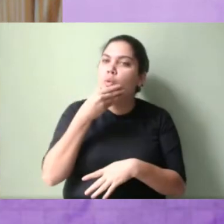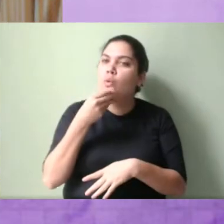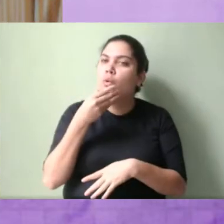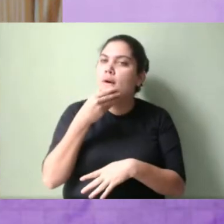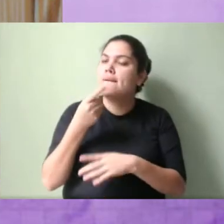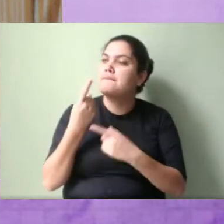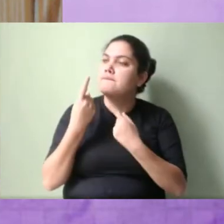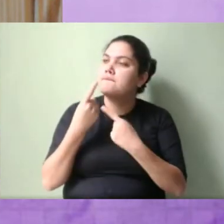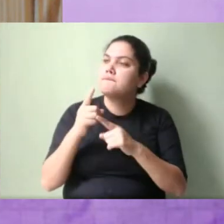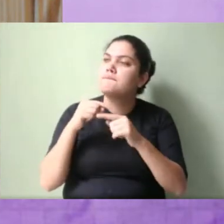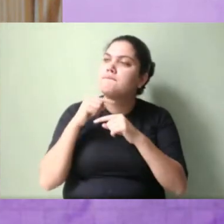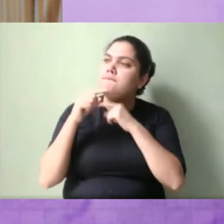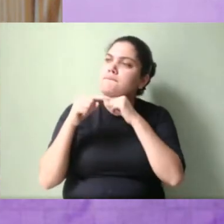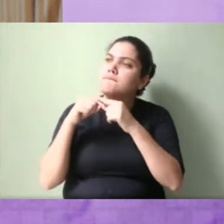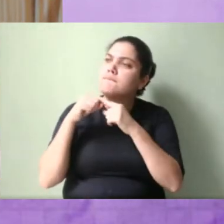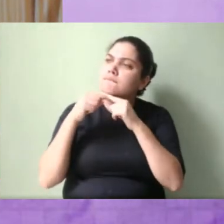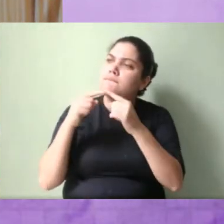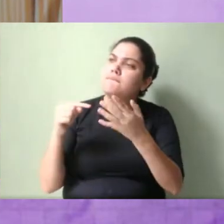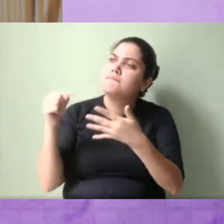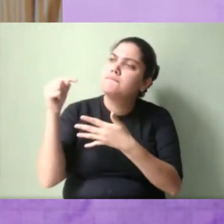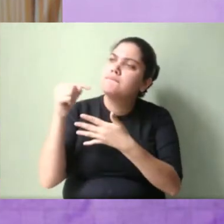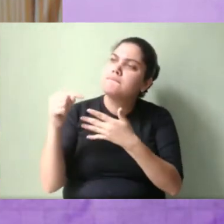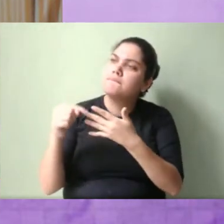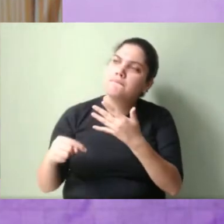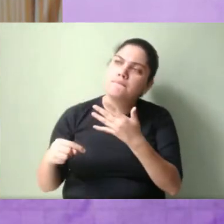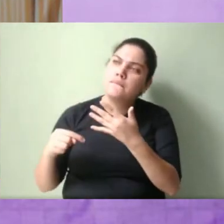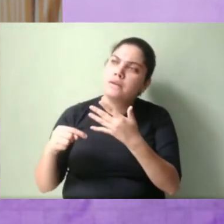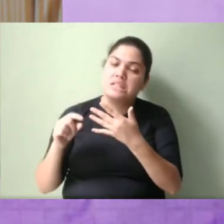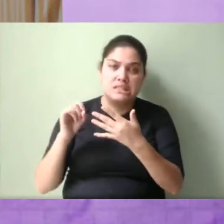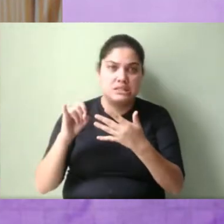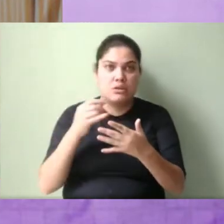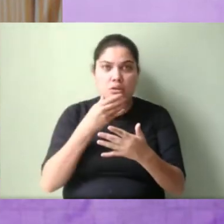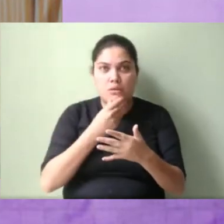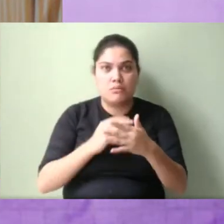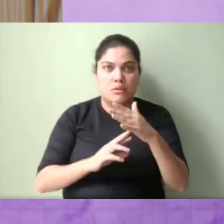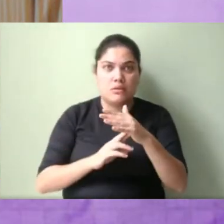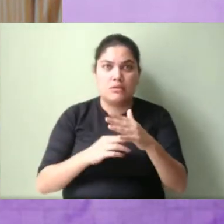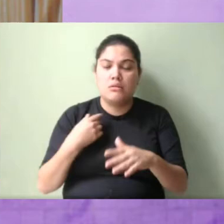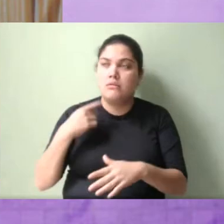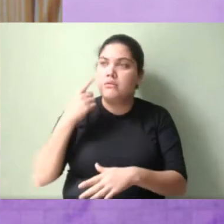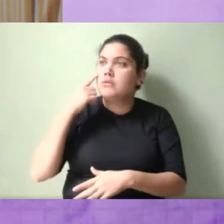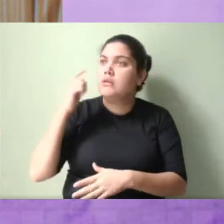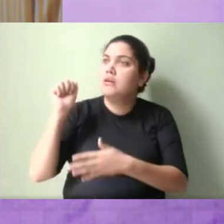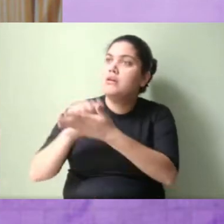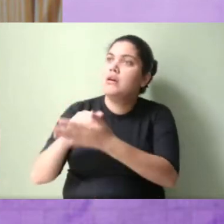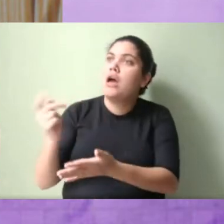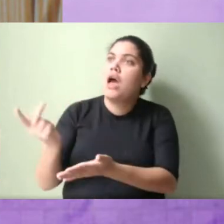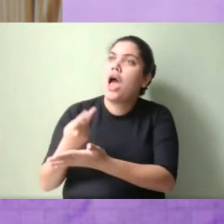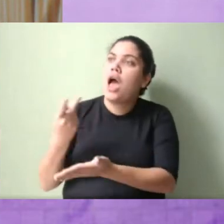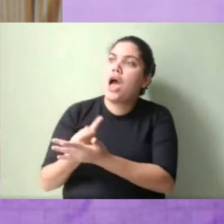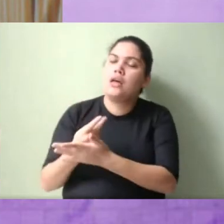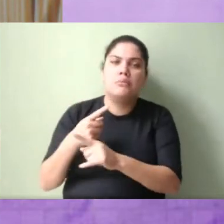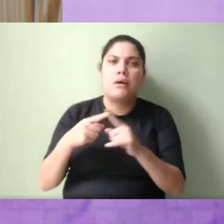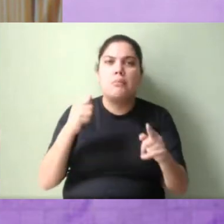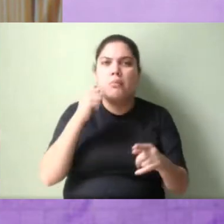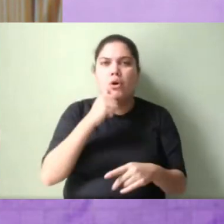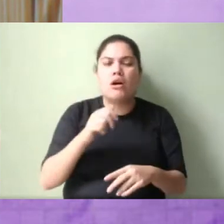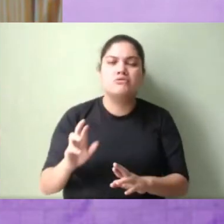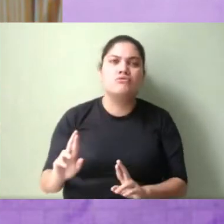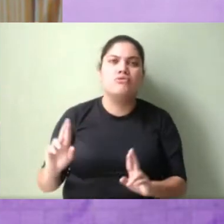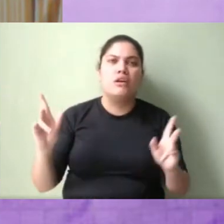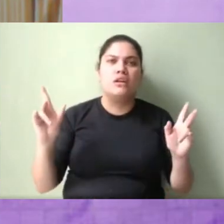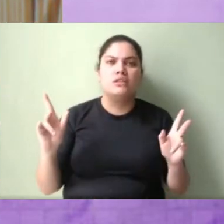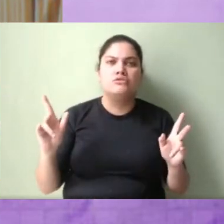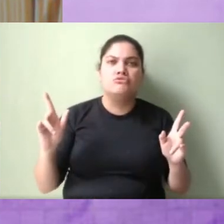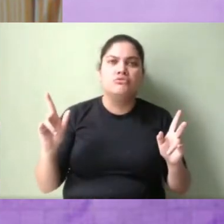muito visível, né? Quando se junta um monte de professores homens para questionar a situação, quando